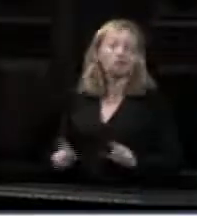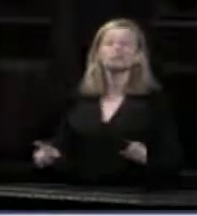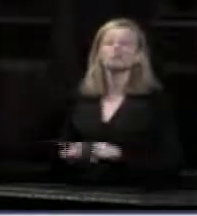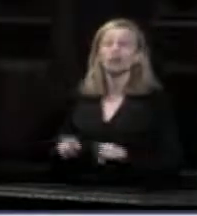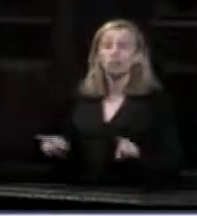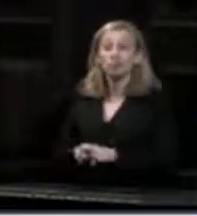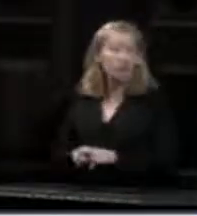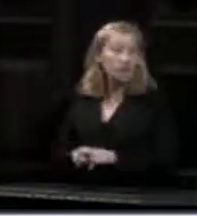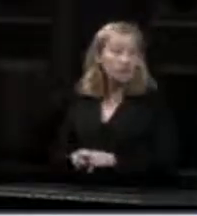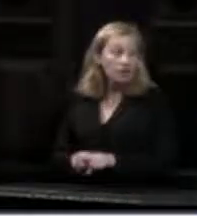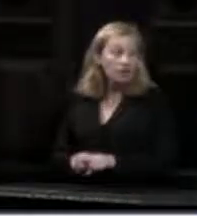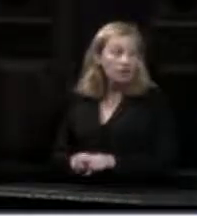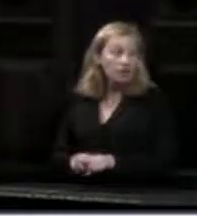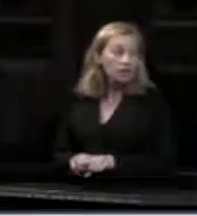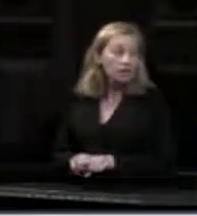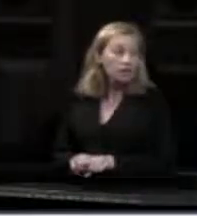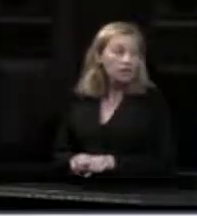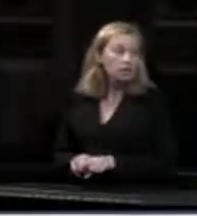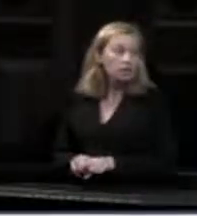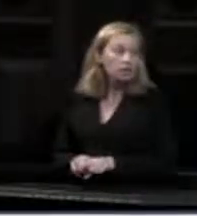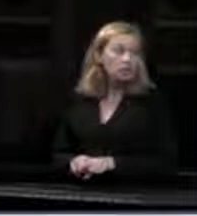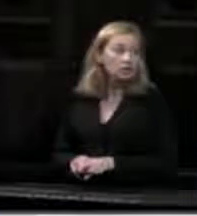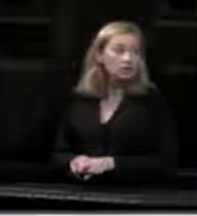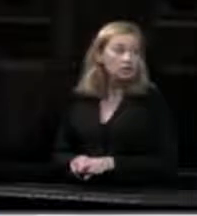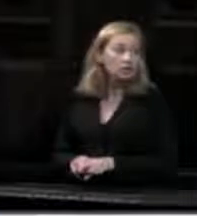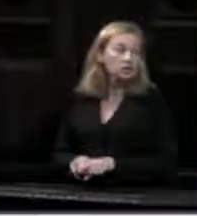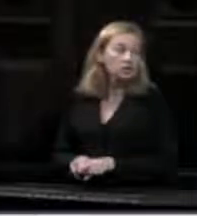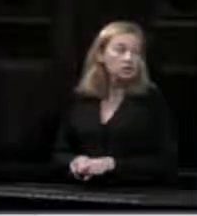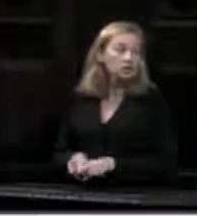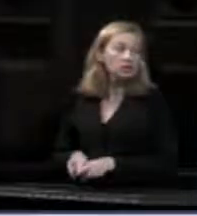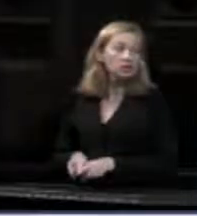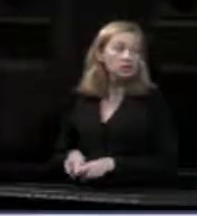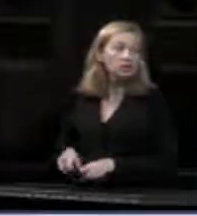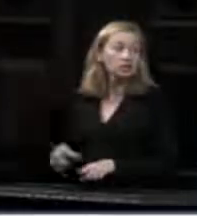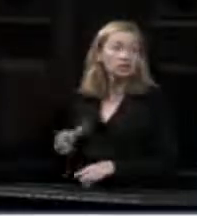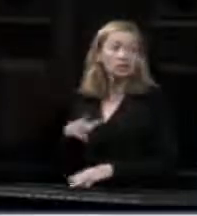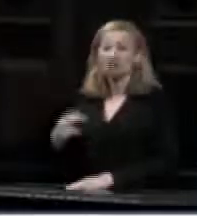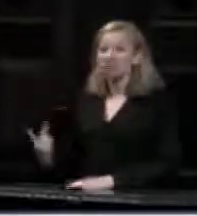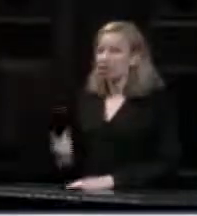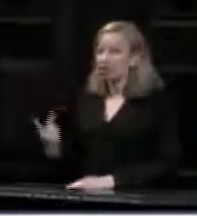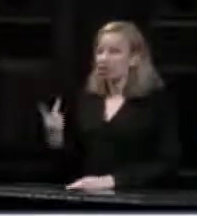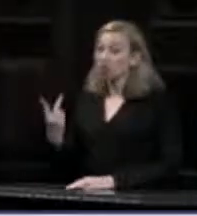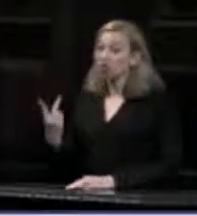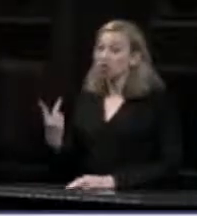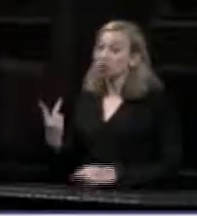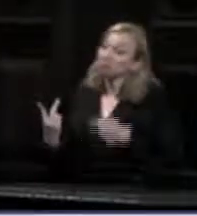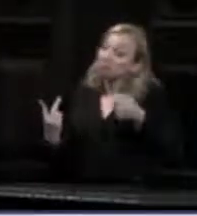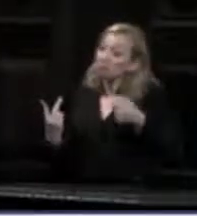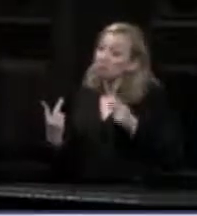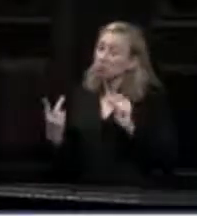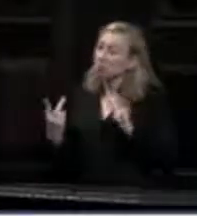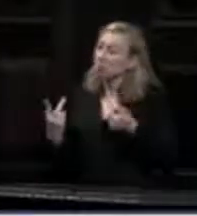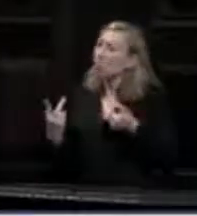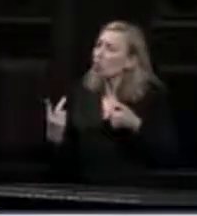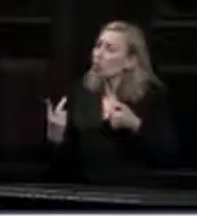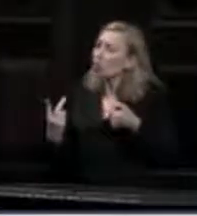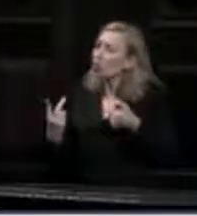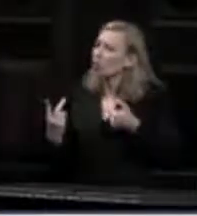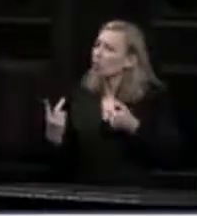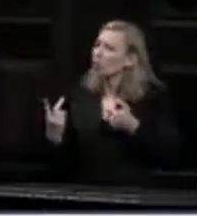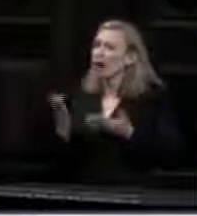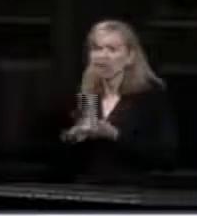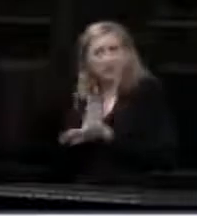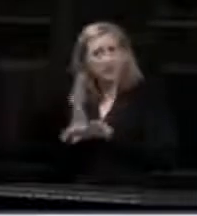aquinhoados com valores às vezes os significativos ao talante